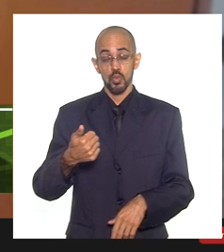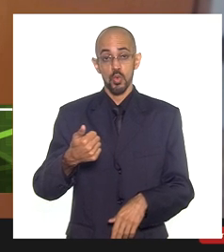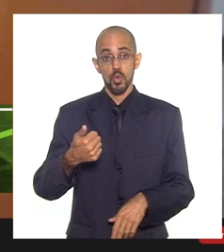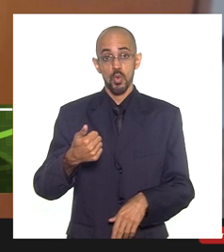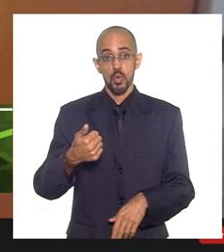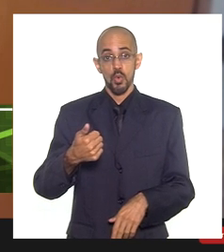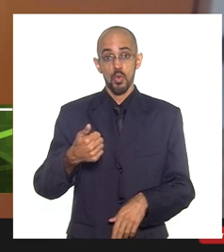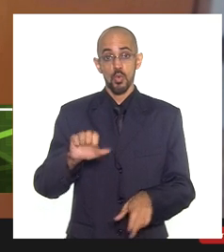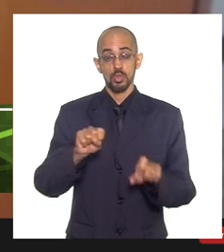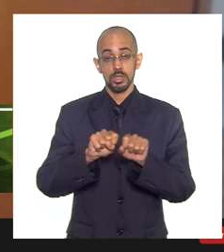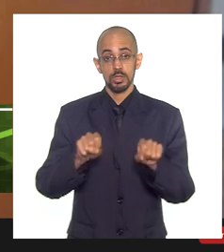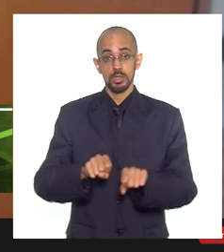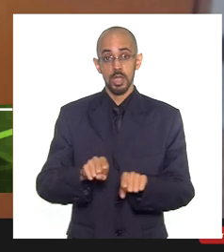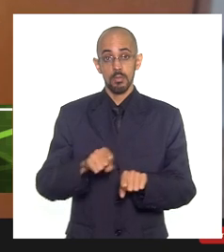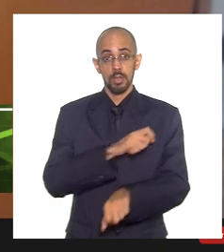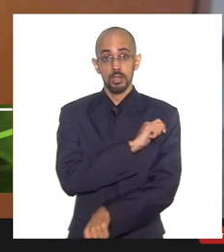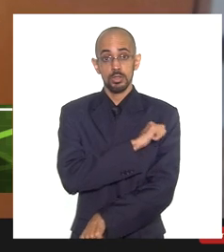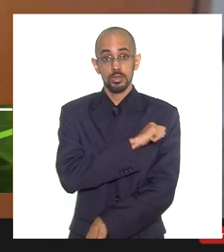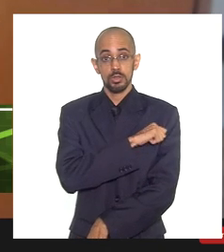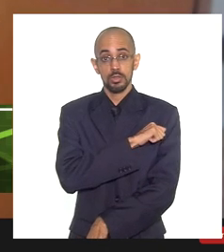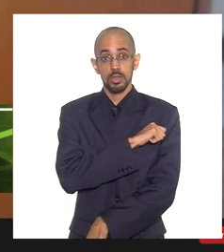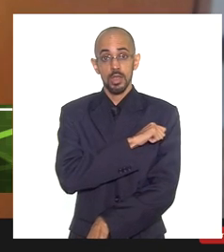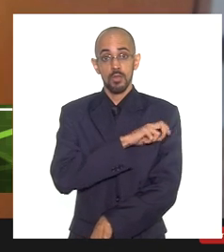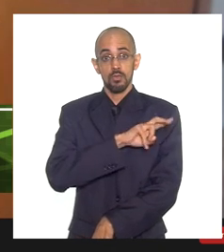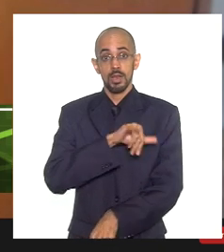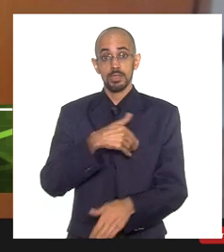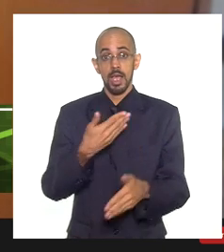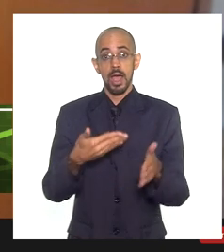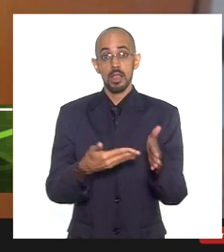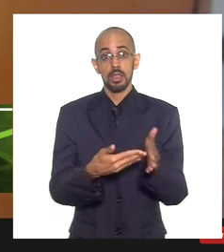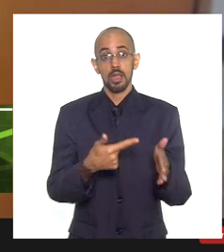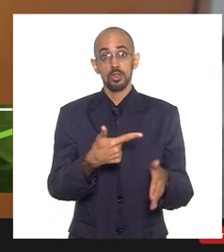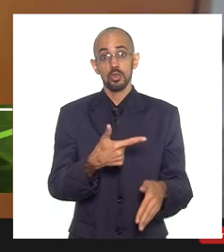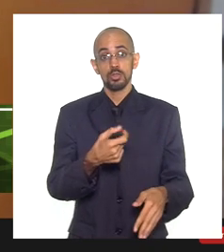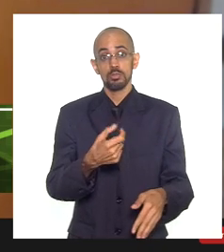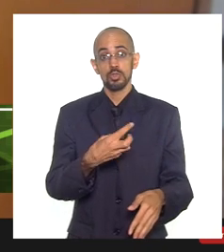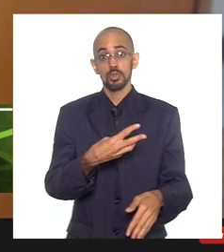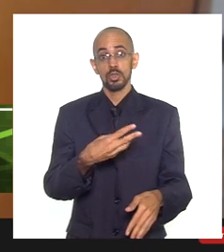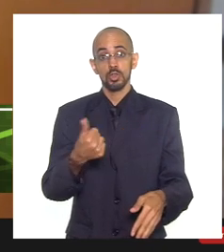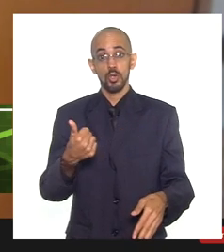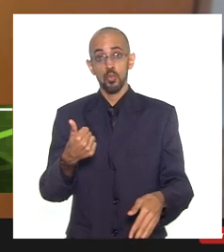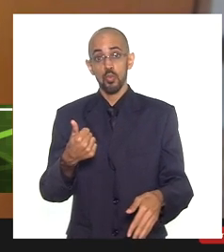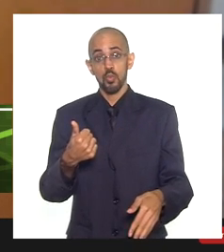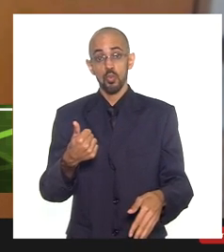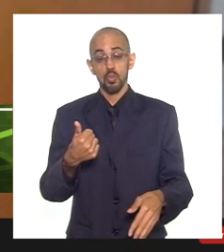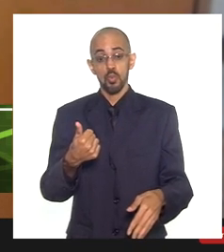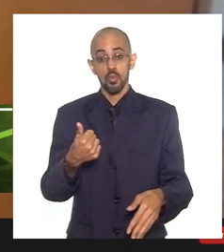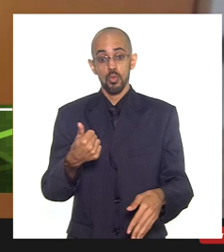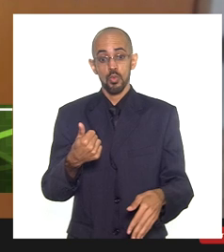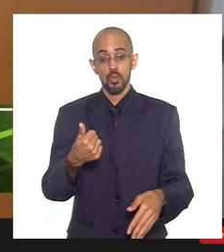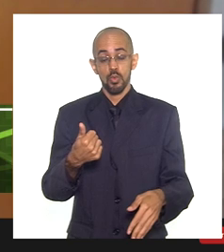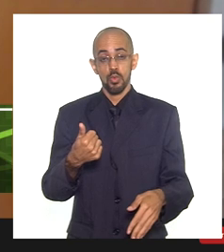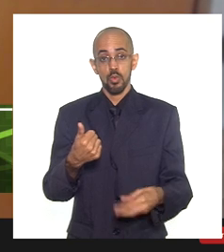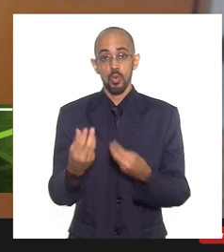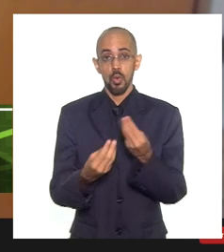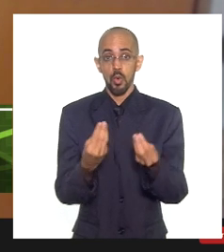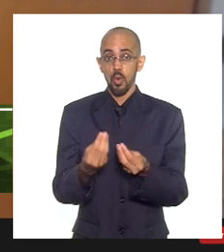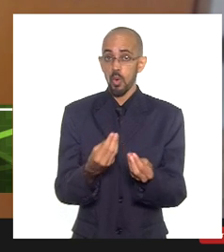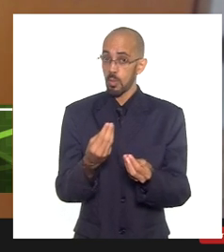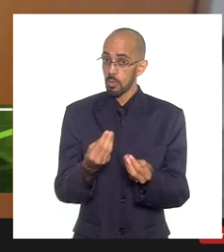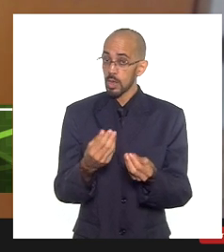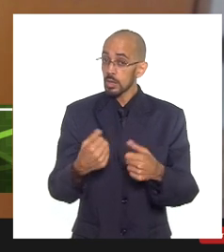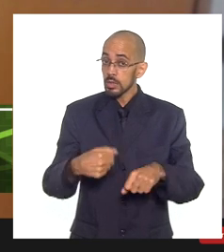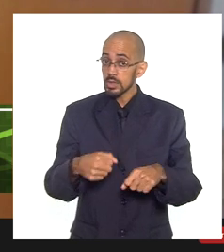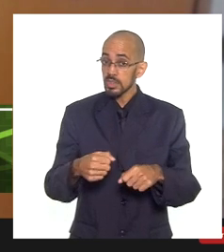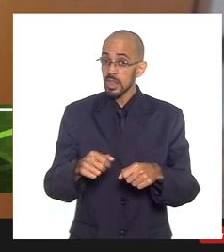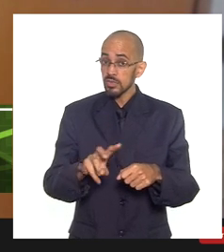as demandas serão as mesmas de 2017 quando começou o regime de recuperação fiscal evidentemente